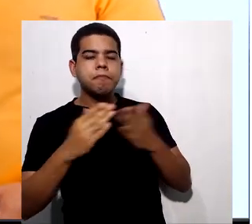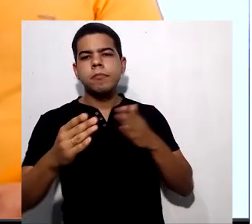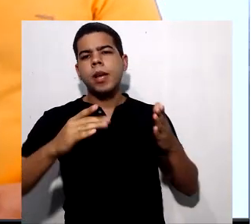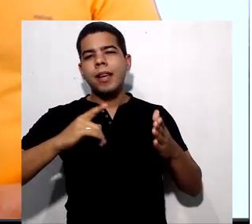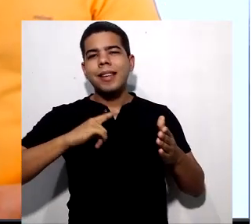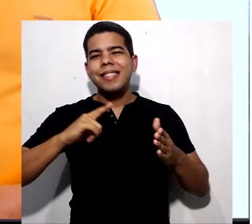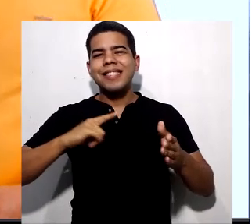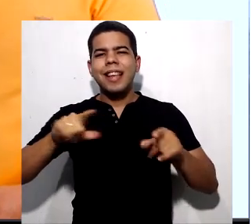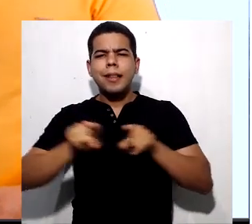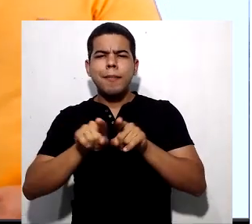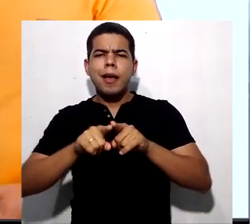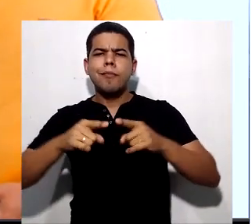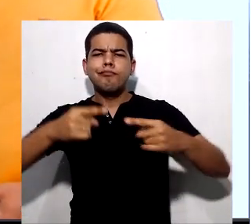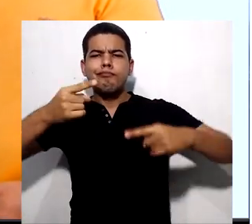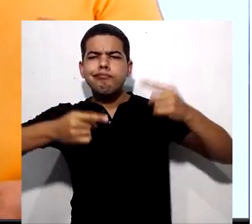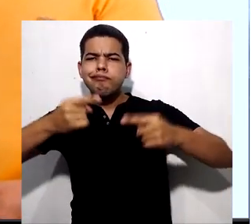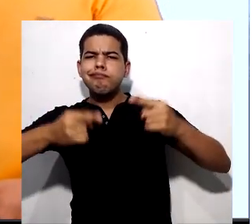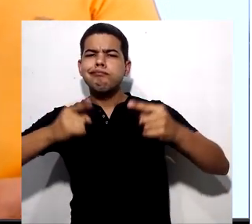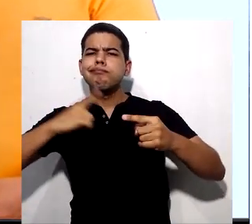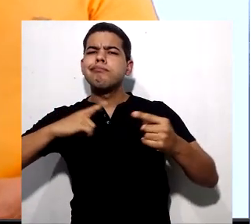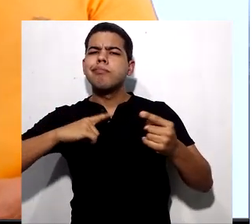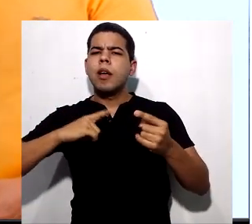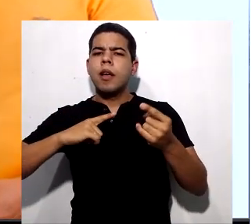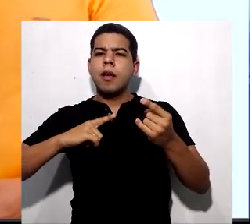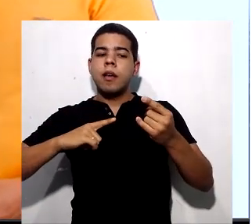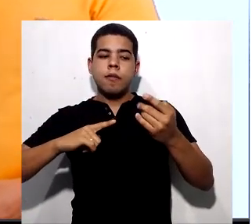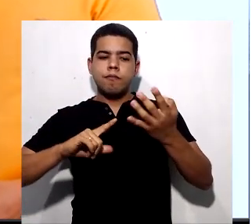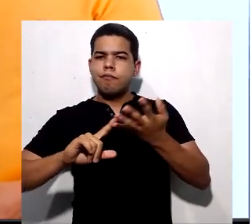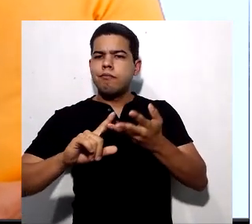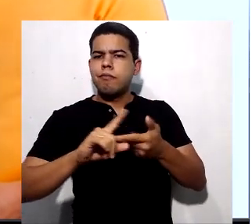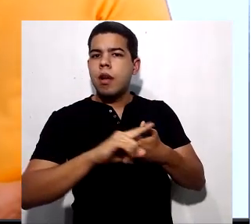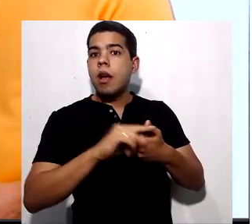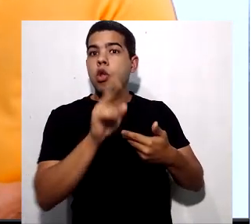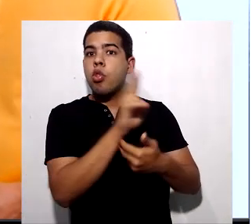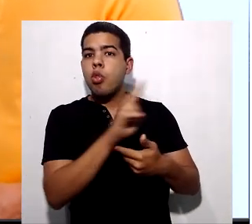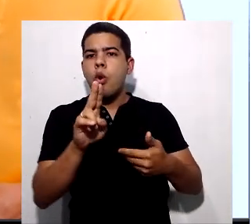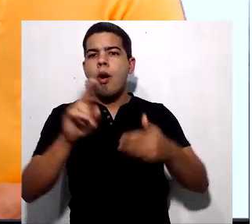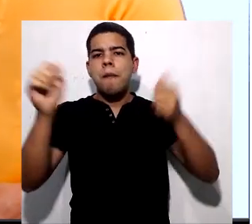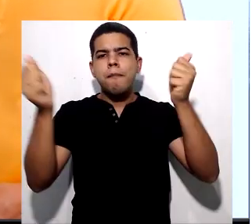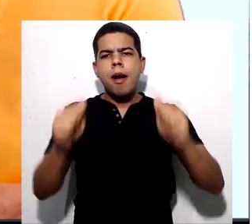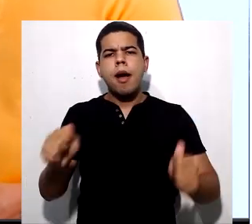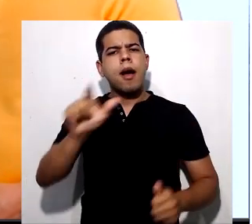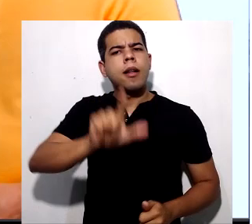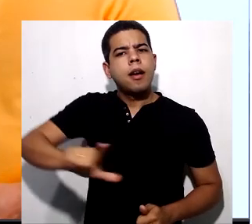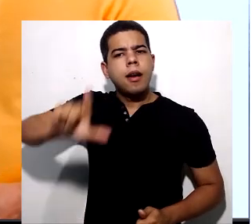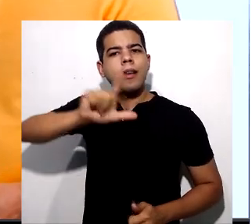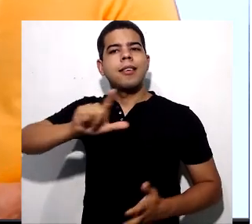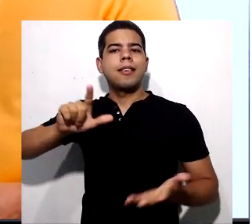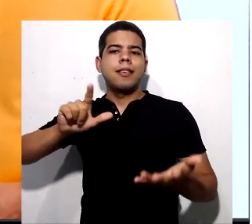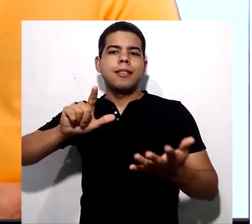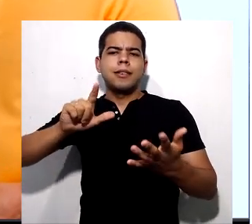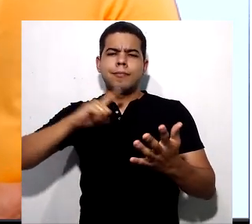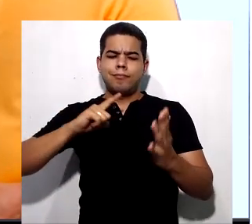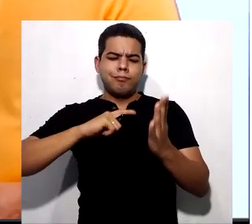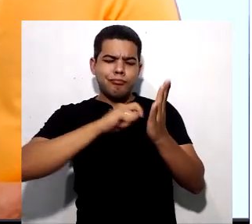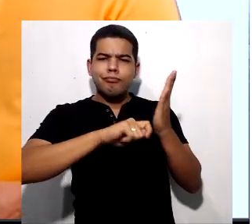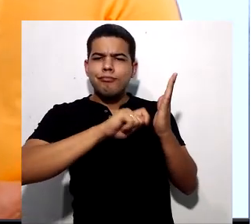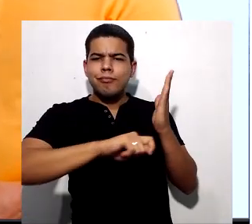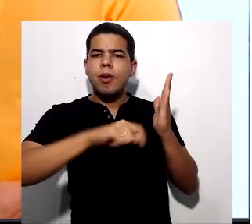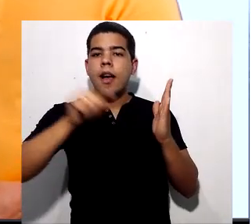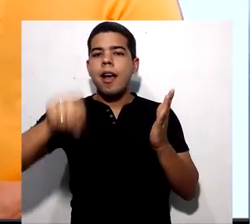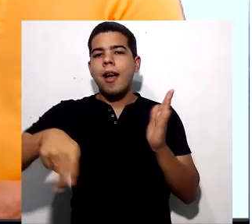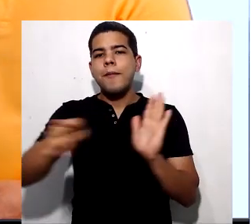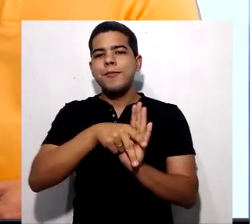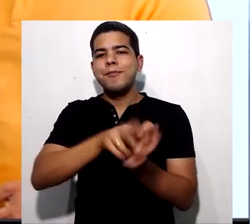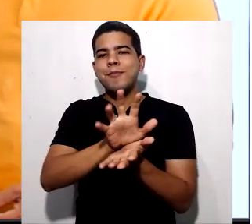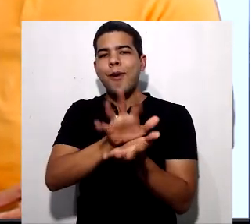discorrer, discutir um pouco, aliás, sobre os grandes nomes artísticos, literários, autores do